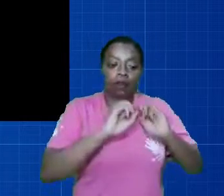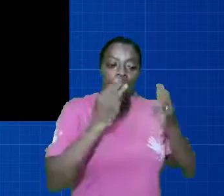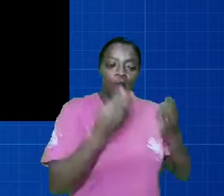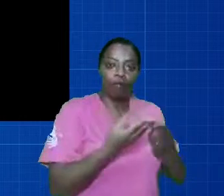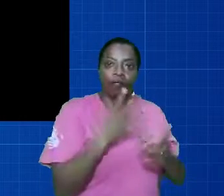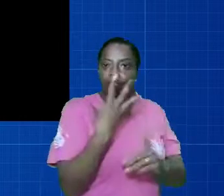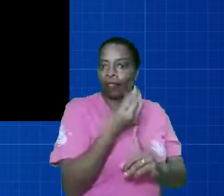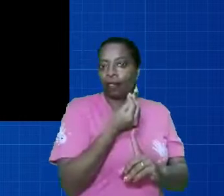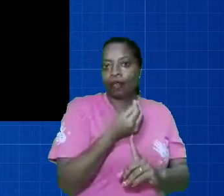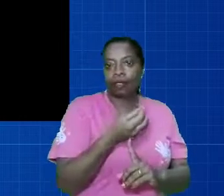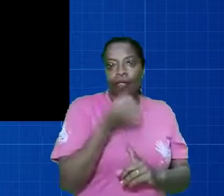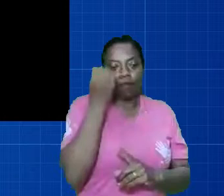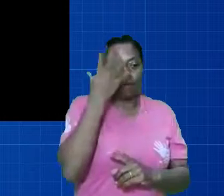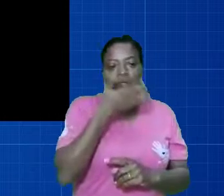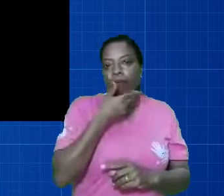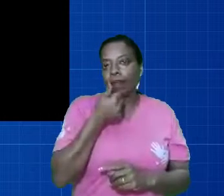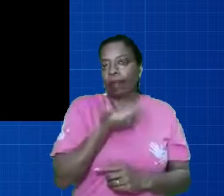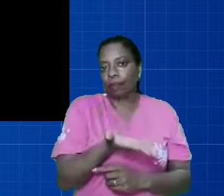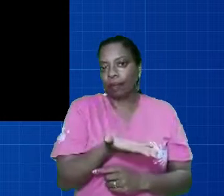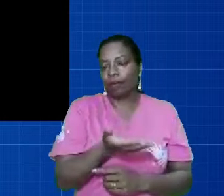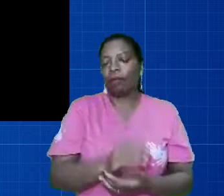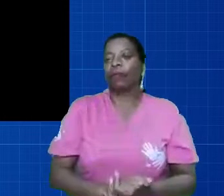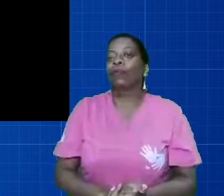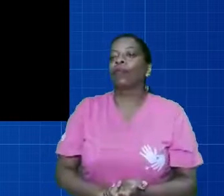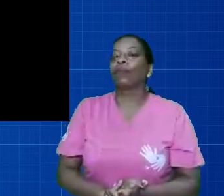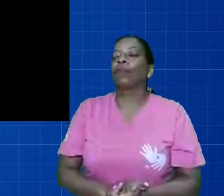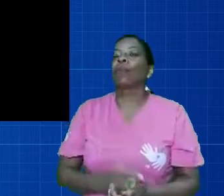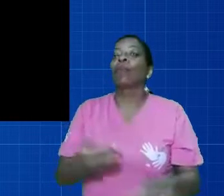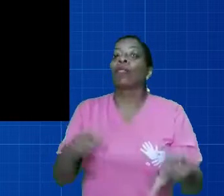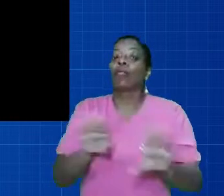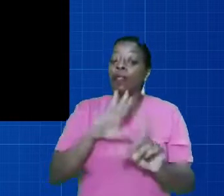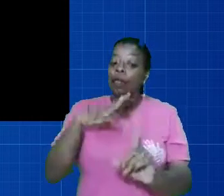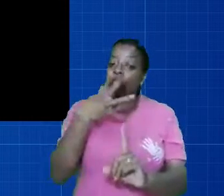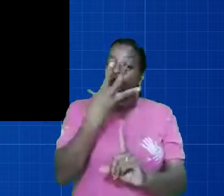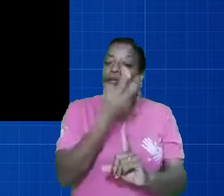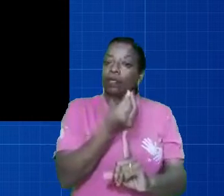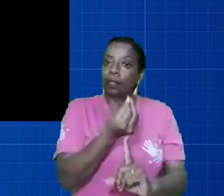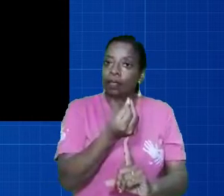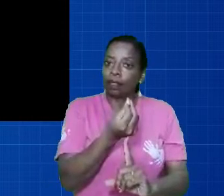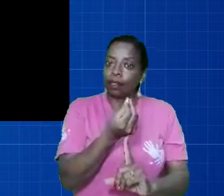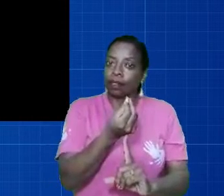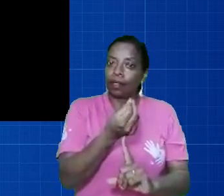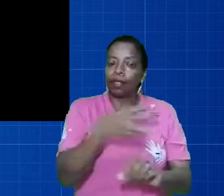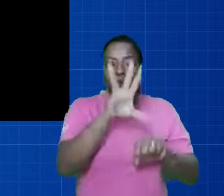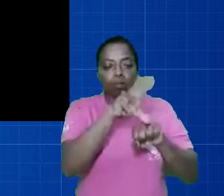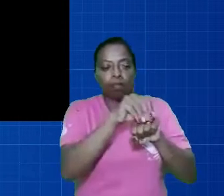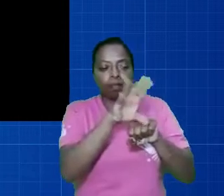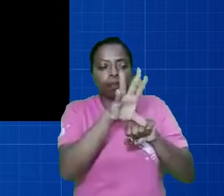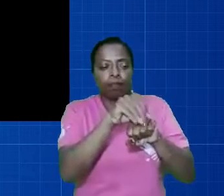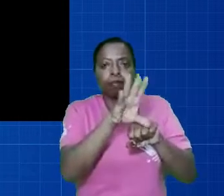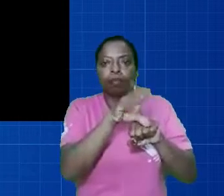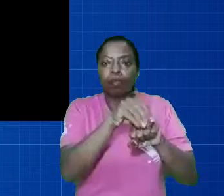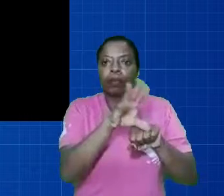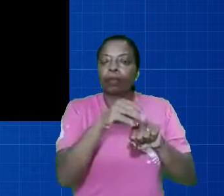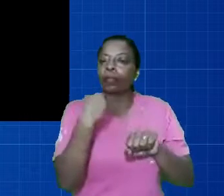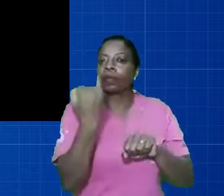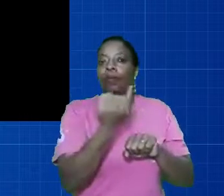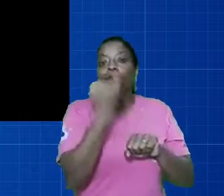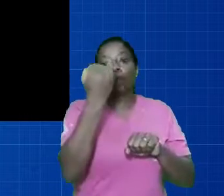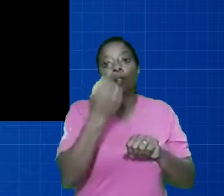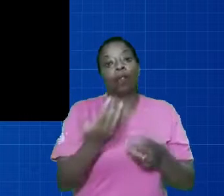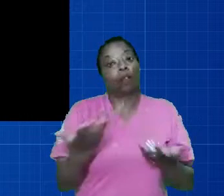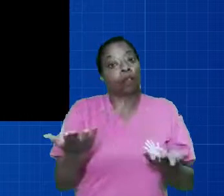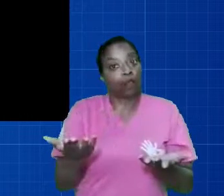A centralidade da arte como objeto de aprendizagem, né, é uma questão que é sempre importante de a gente bater